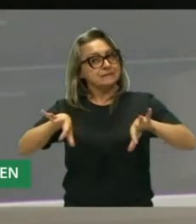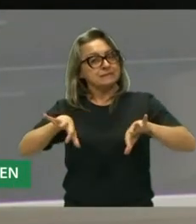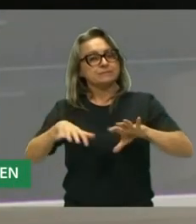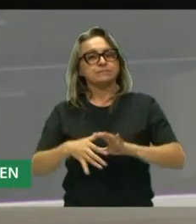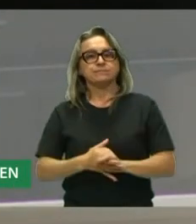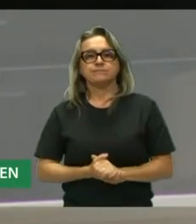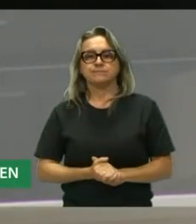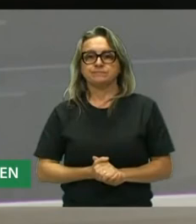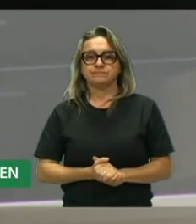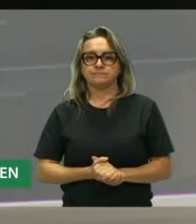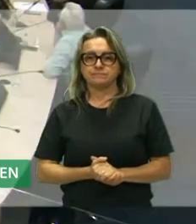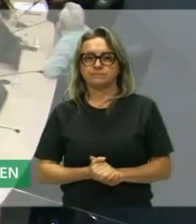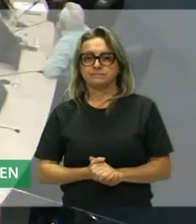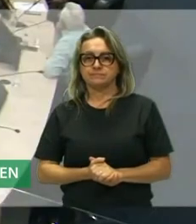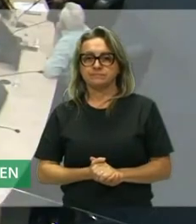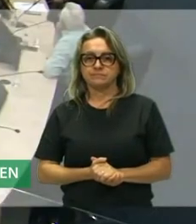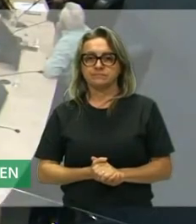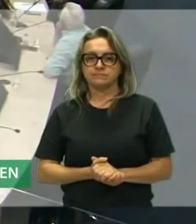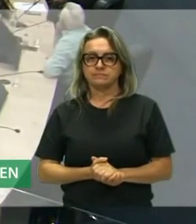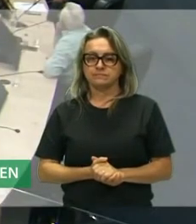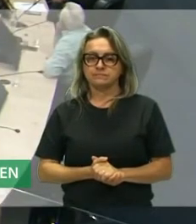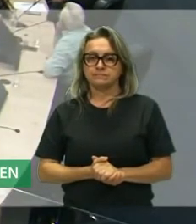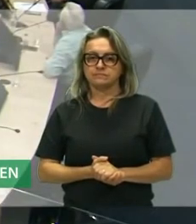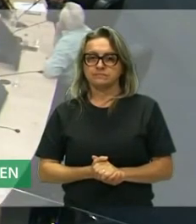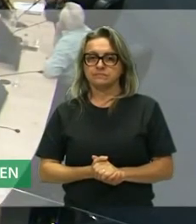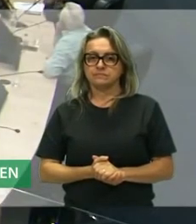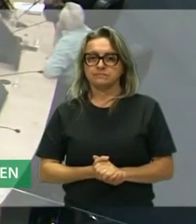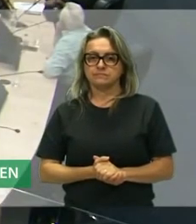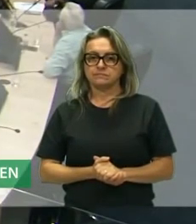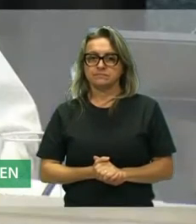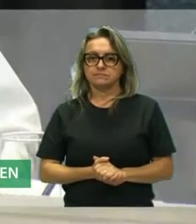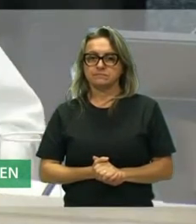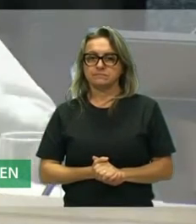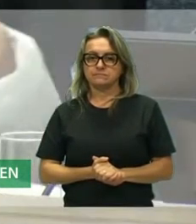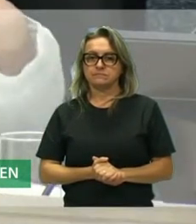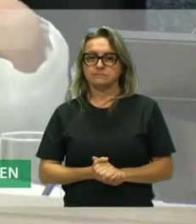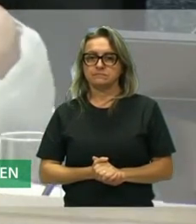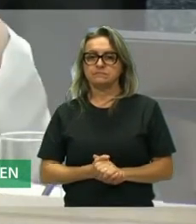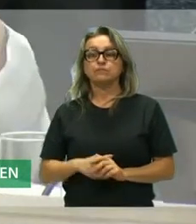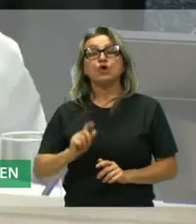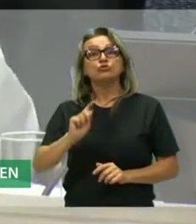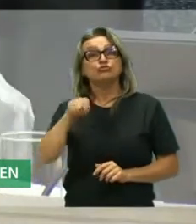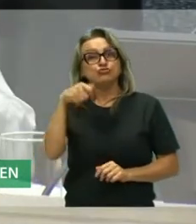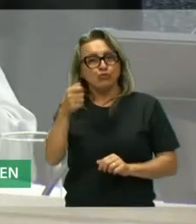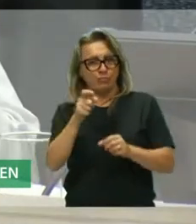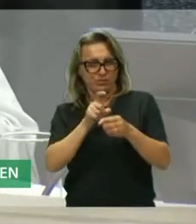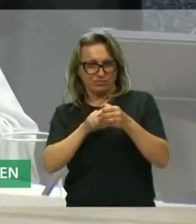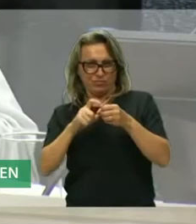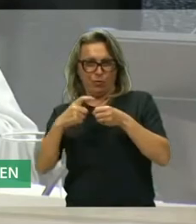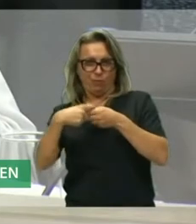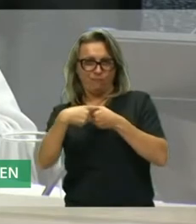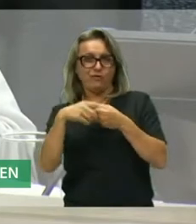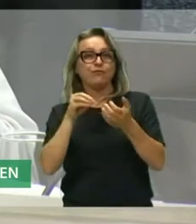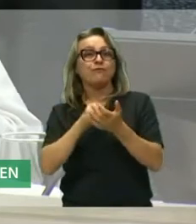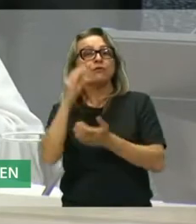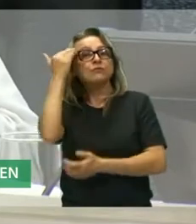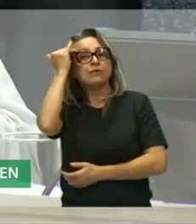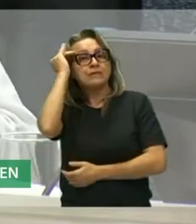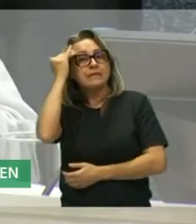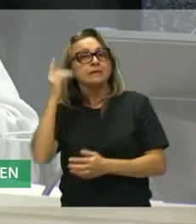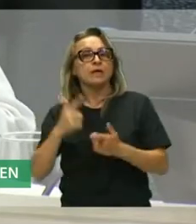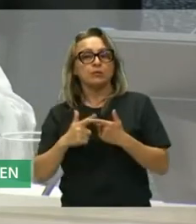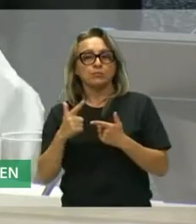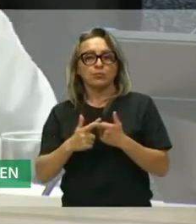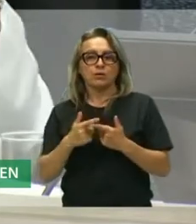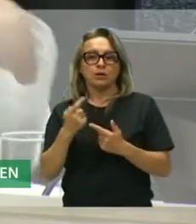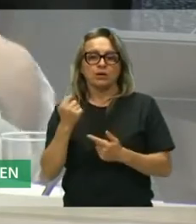acho que essa questão do convênio tenha sido uma questão mesmo de compreensão, porque até recentemente o gerente financeiro que está